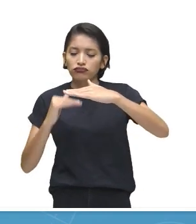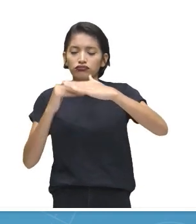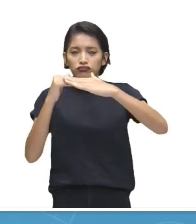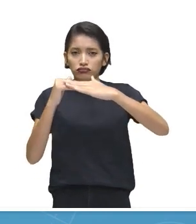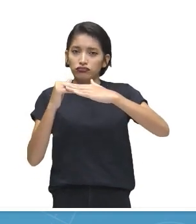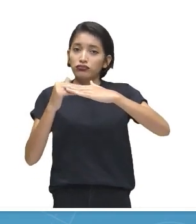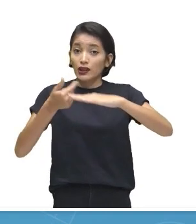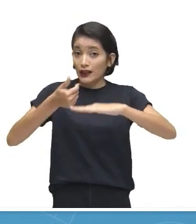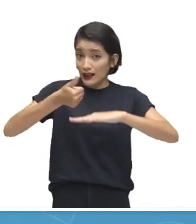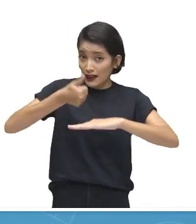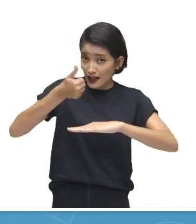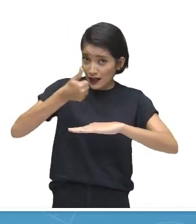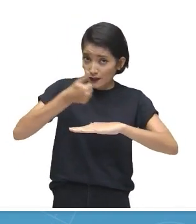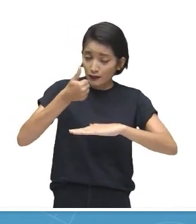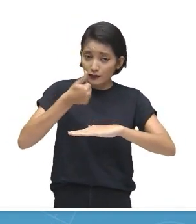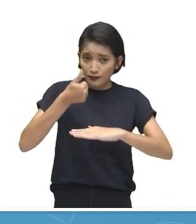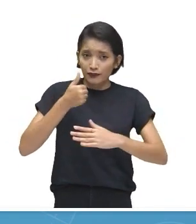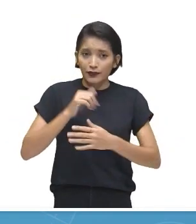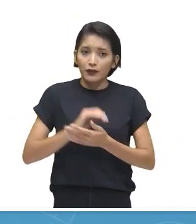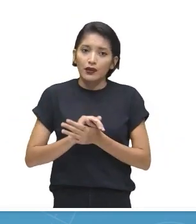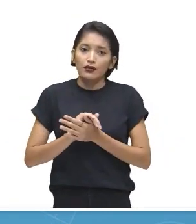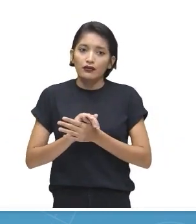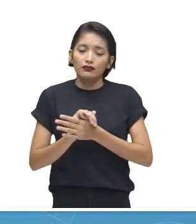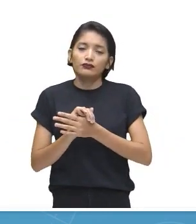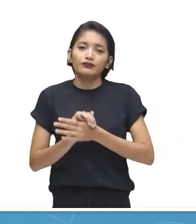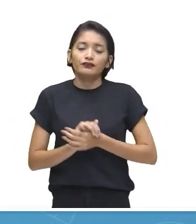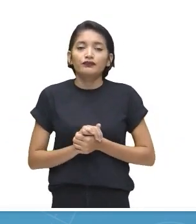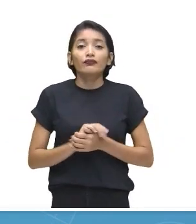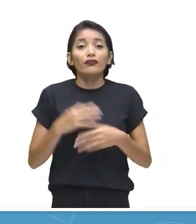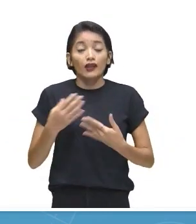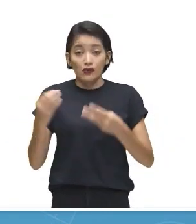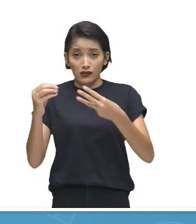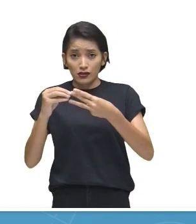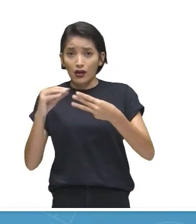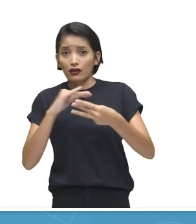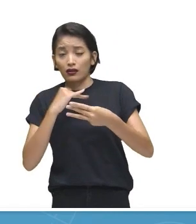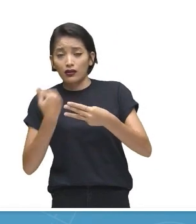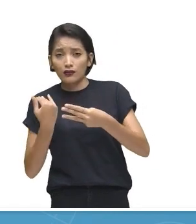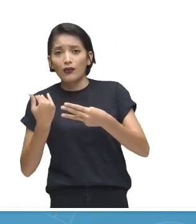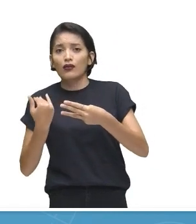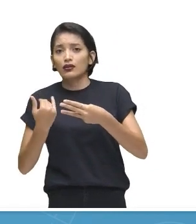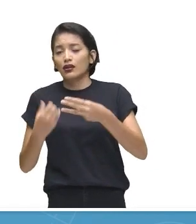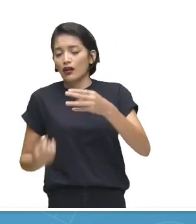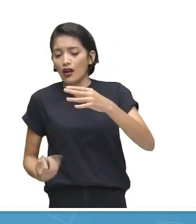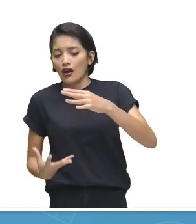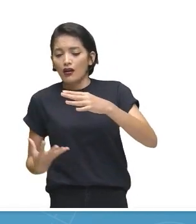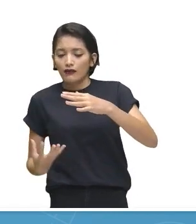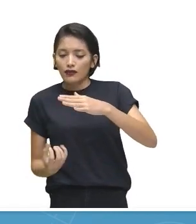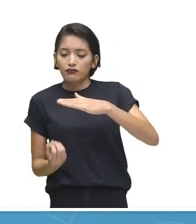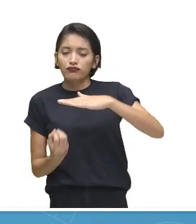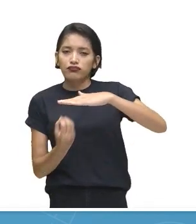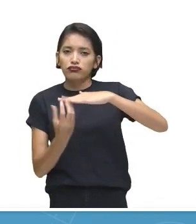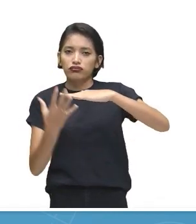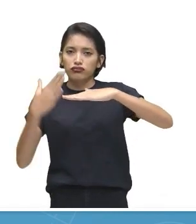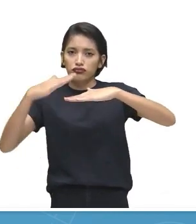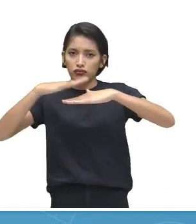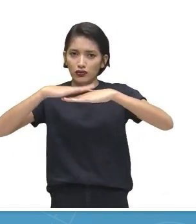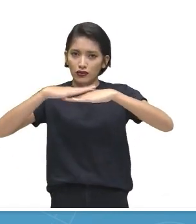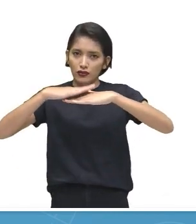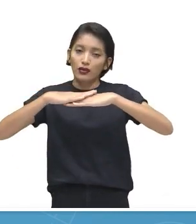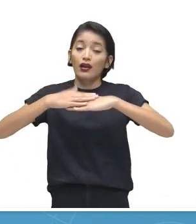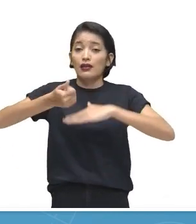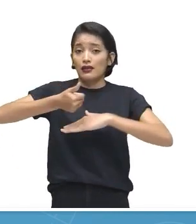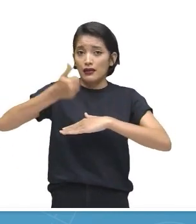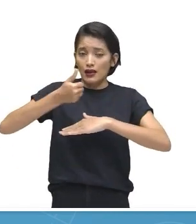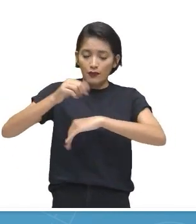nessa camada córnea, como a gente está observando, né? São células mortas, elas vão se depositando aqui nessa parte mais